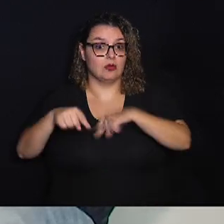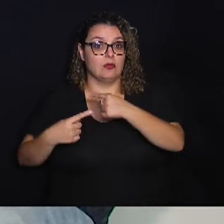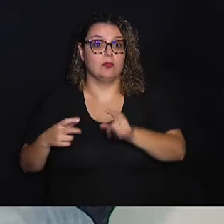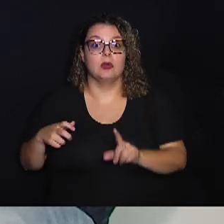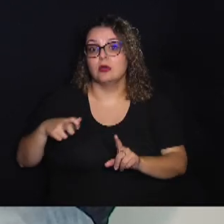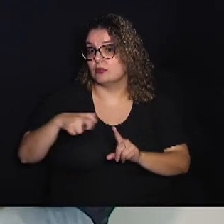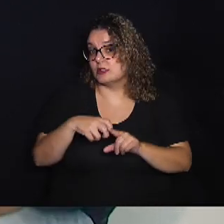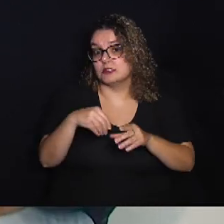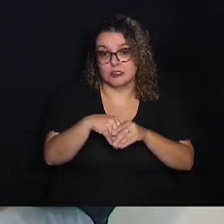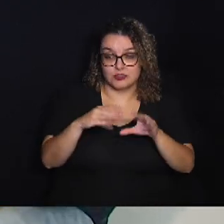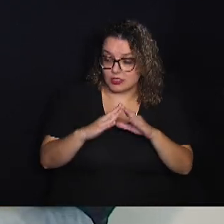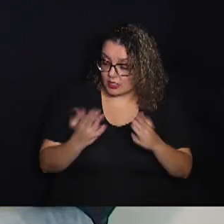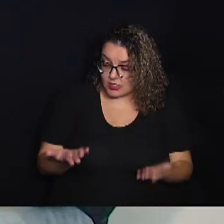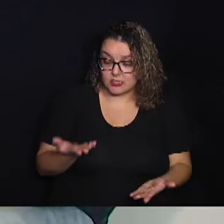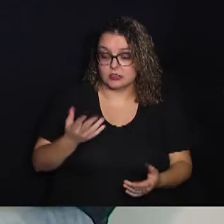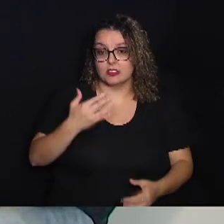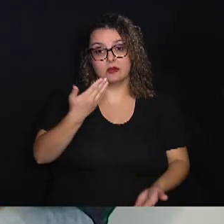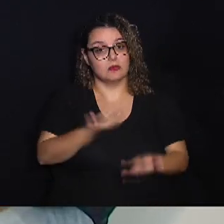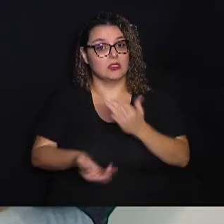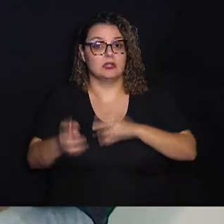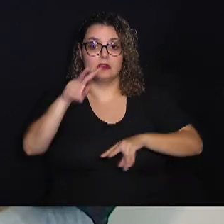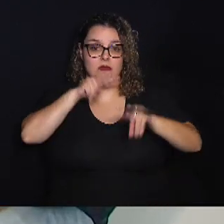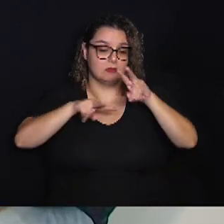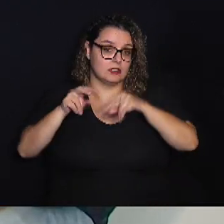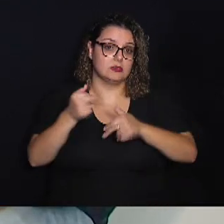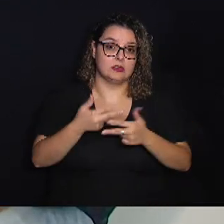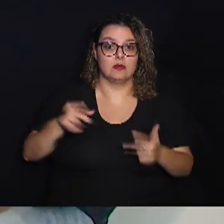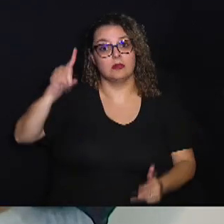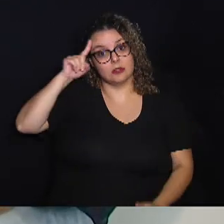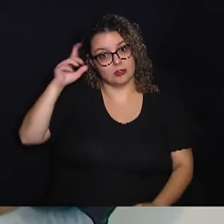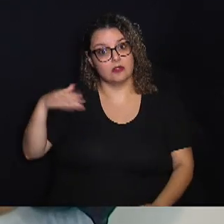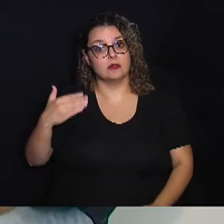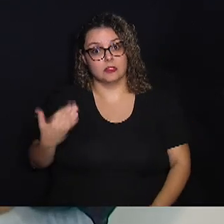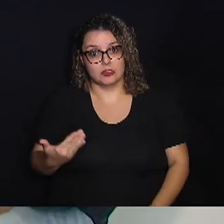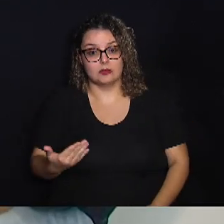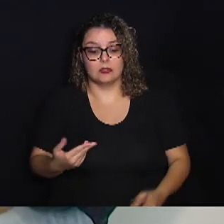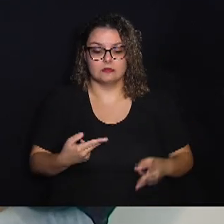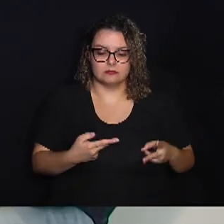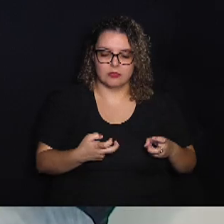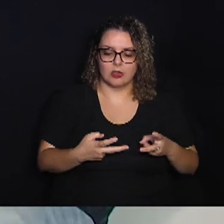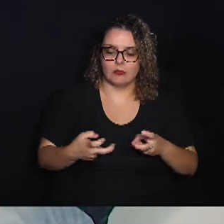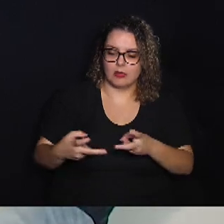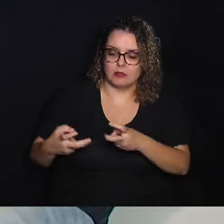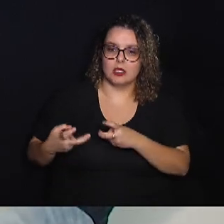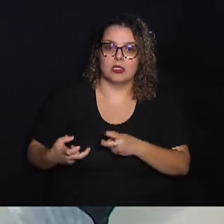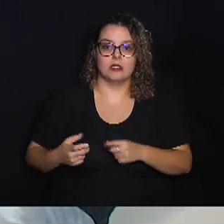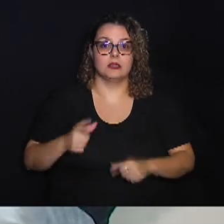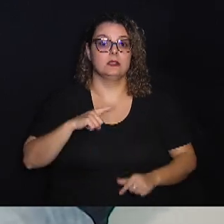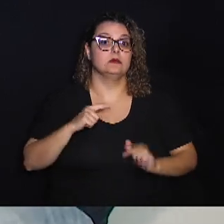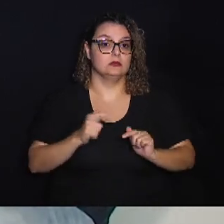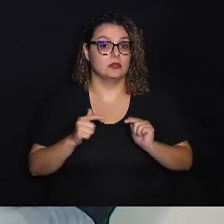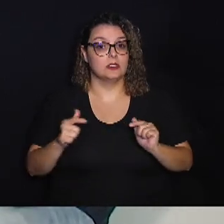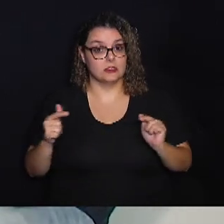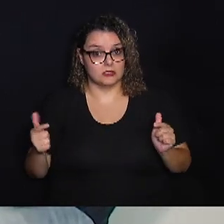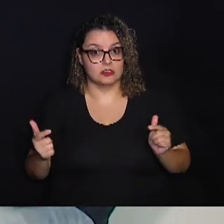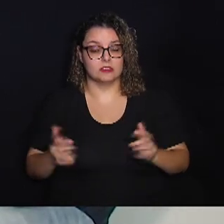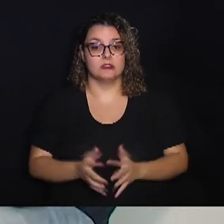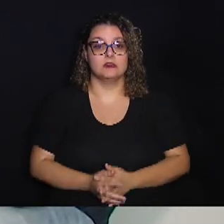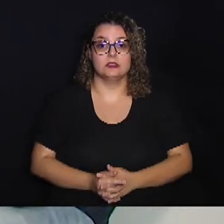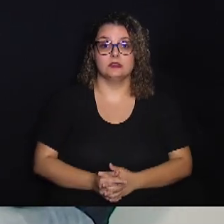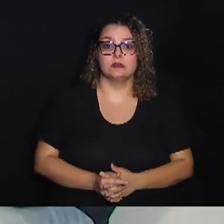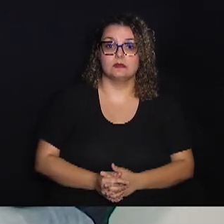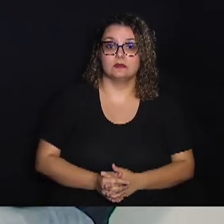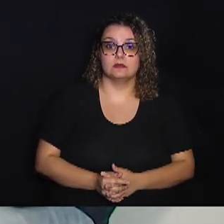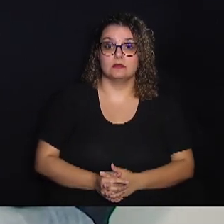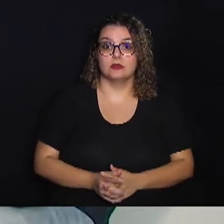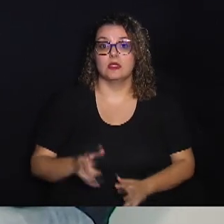acidente doméstico. Então, são coisas que no dia a dia a gente vai percebendo e tem crescido, né? E